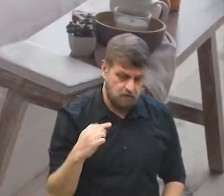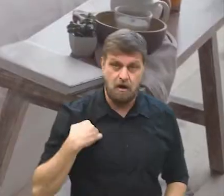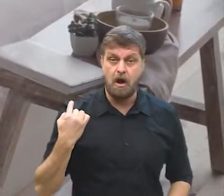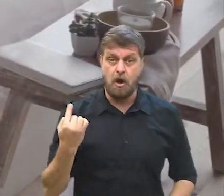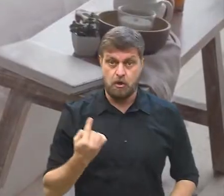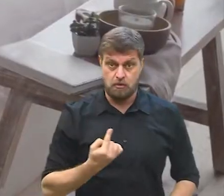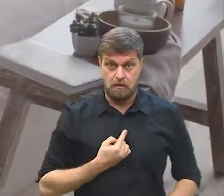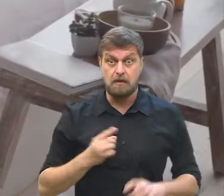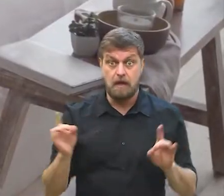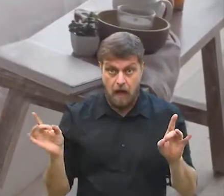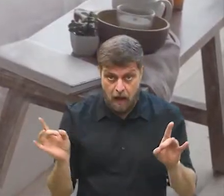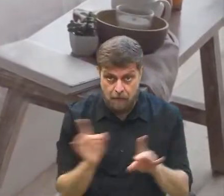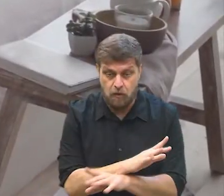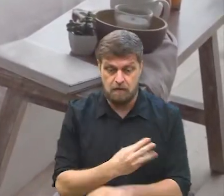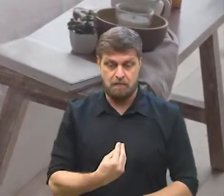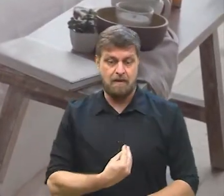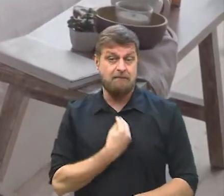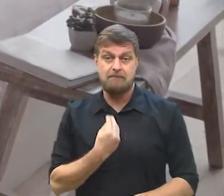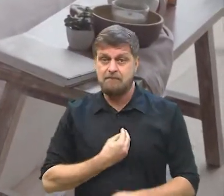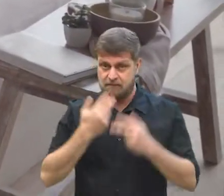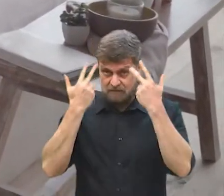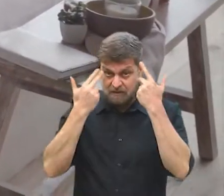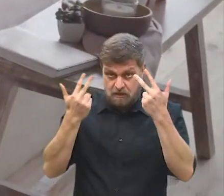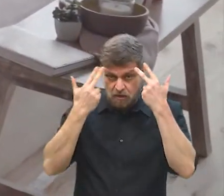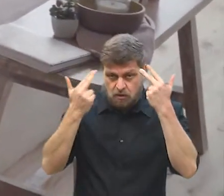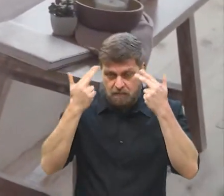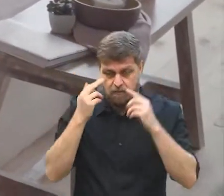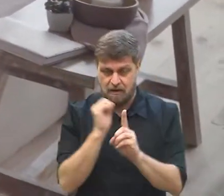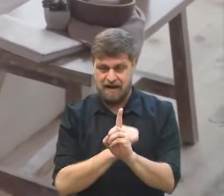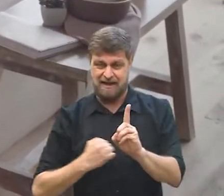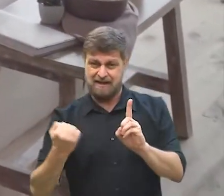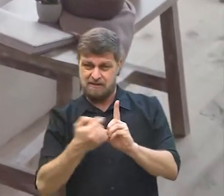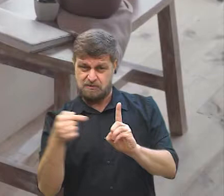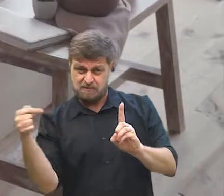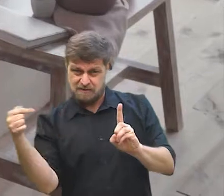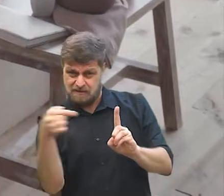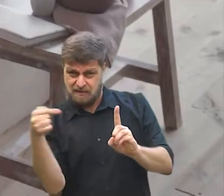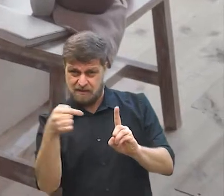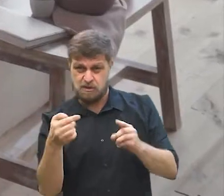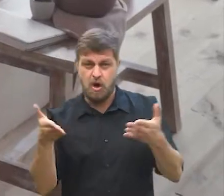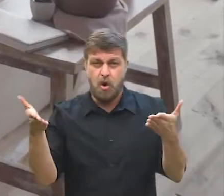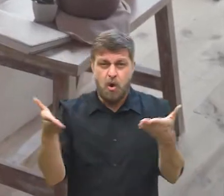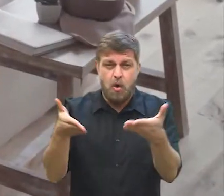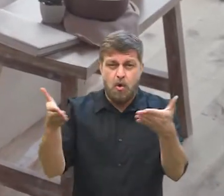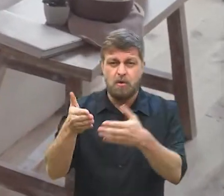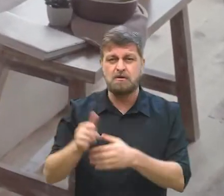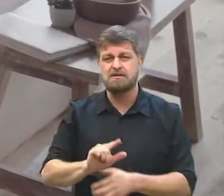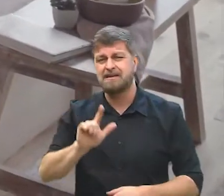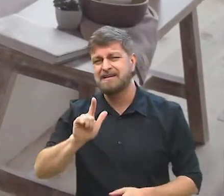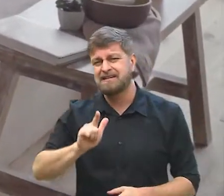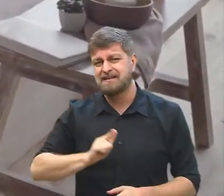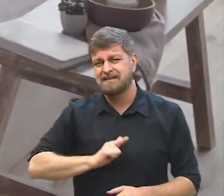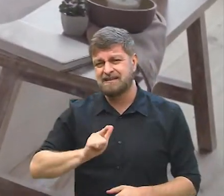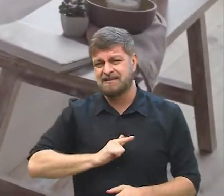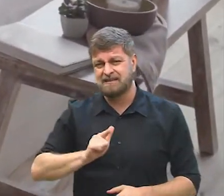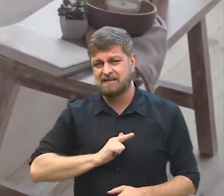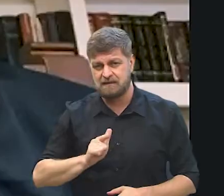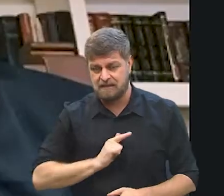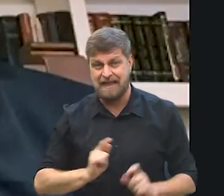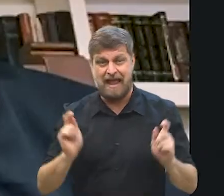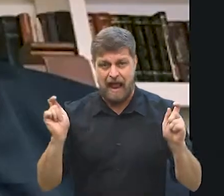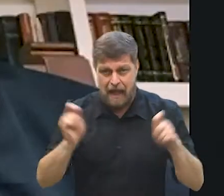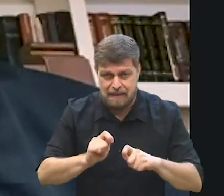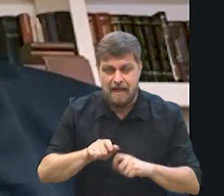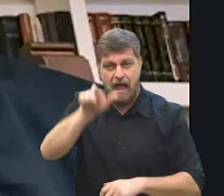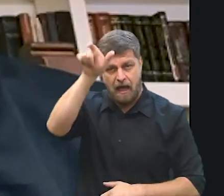estamos preparados para uma vida normal. A sociedade hoje apresenta bastante subsídios para